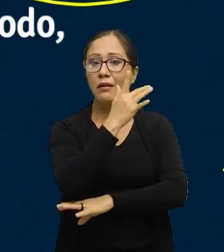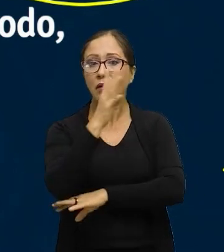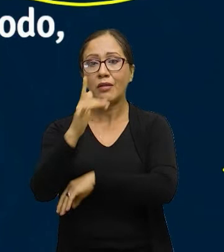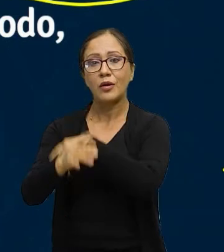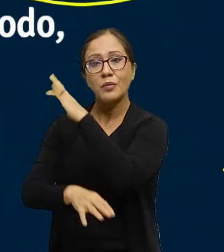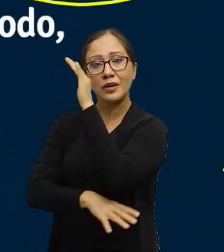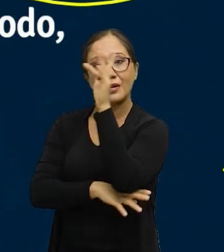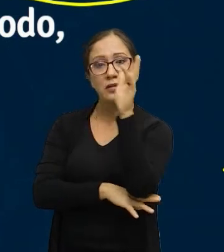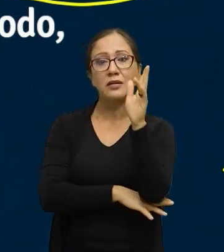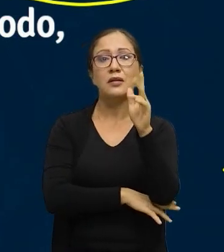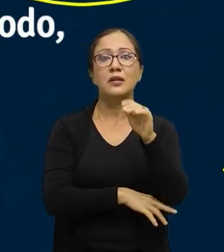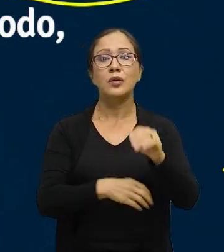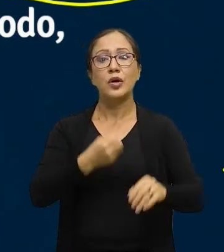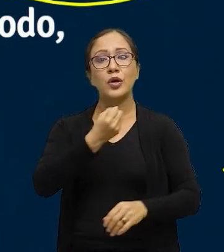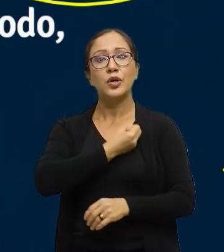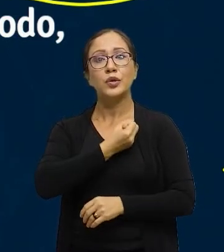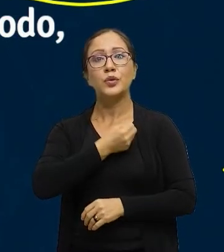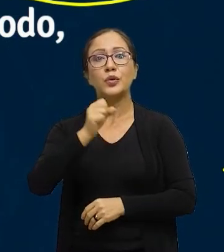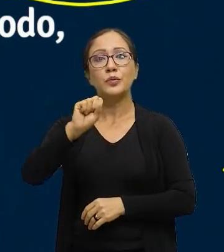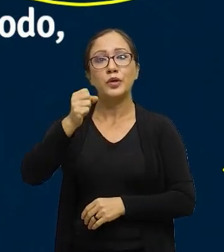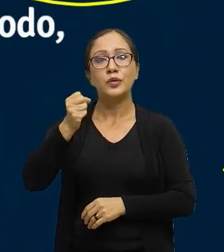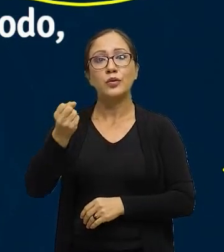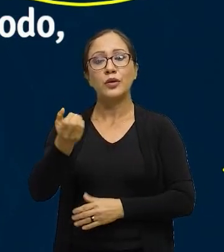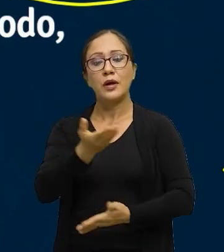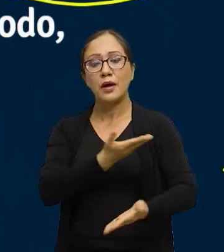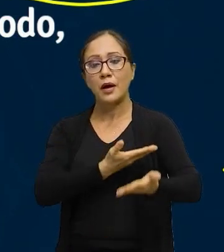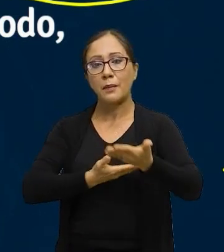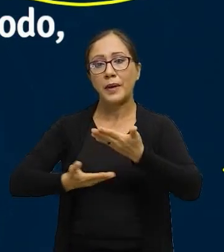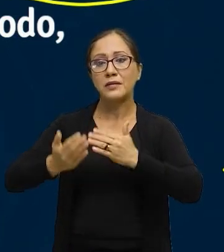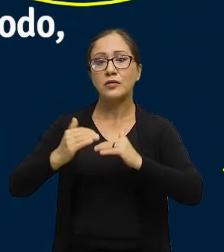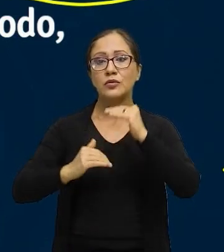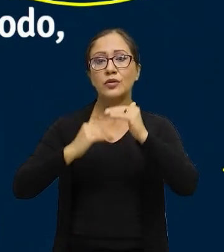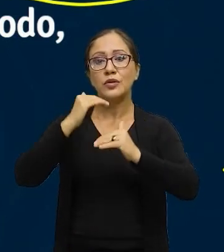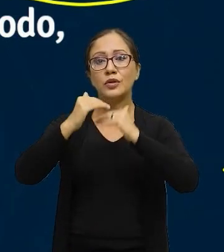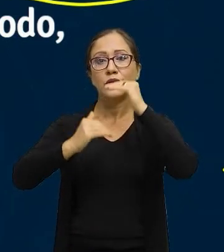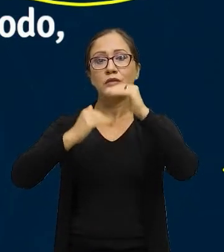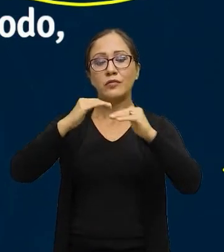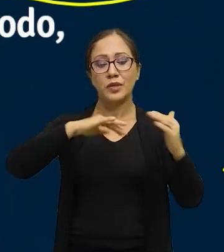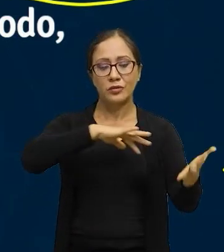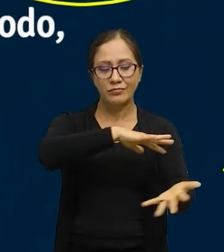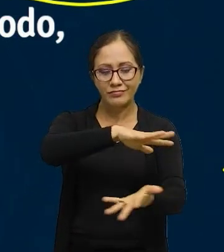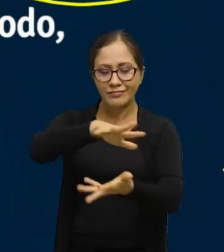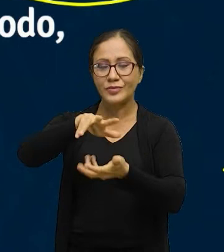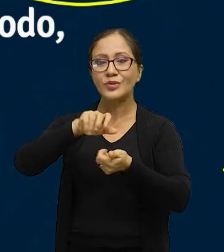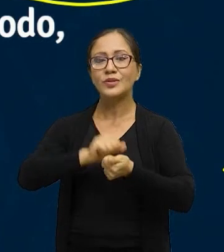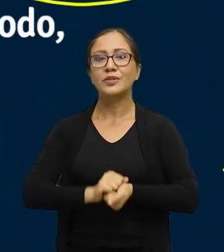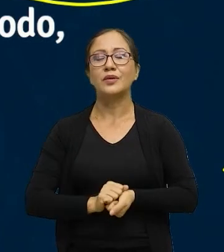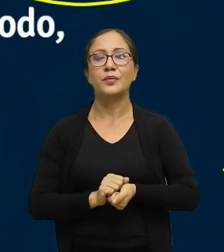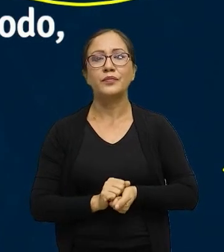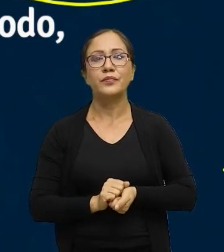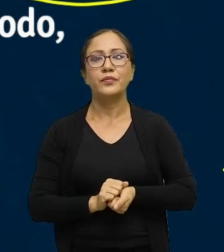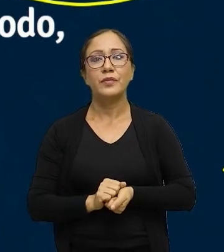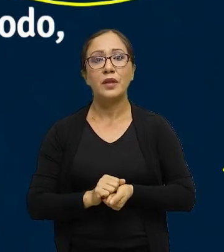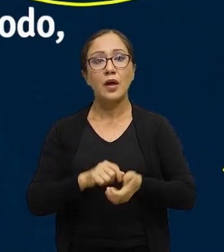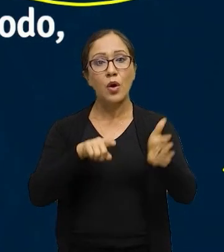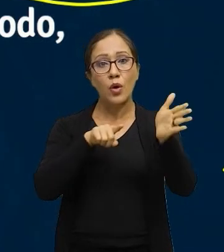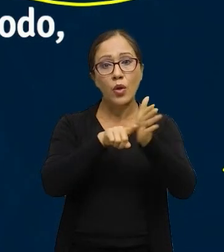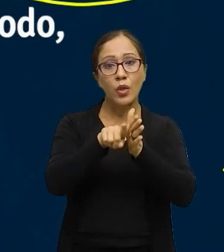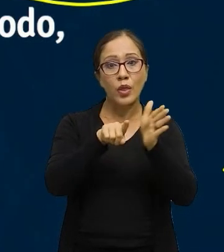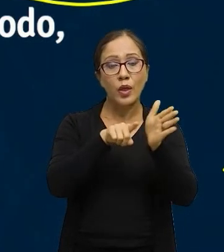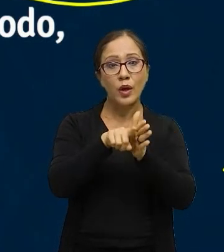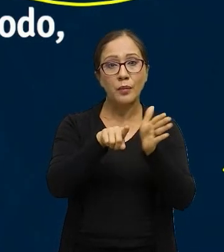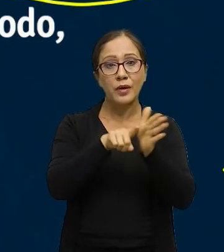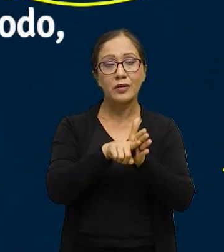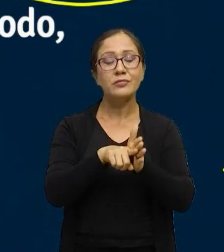8, nós falamos sobre a parceria, o desenvolvimento, parceria global. Na questão, a questão